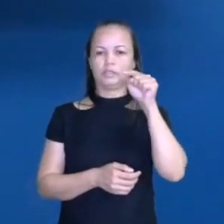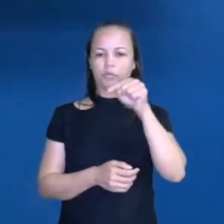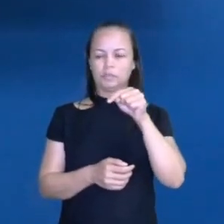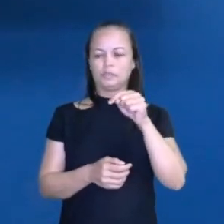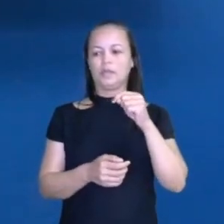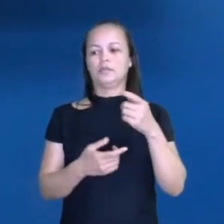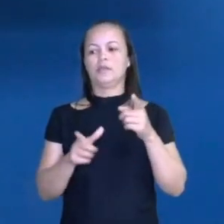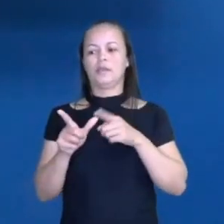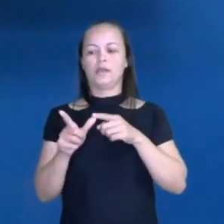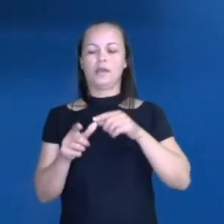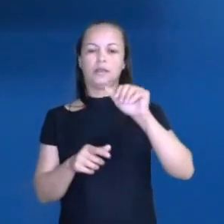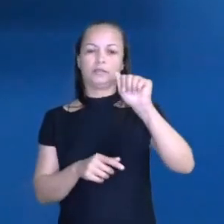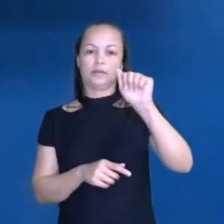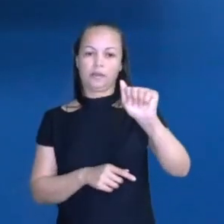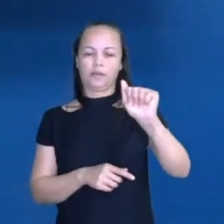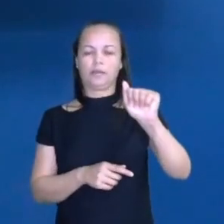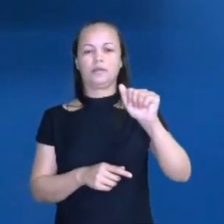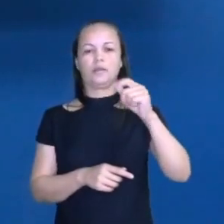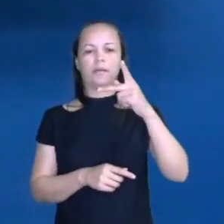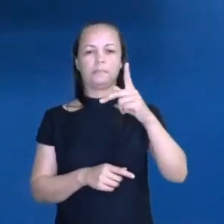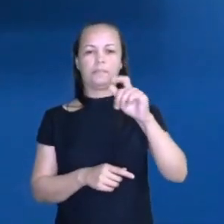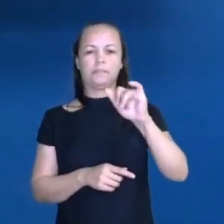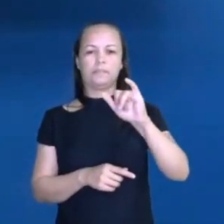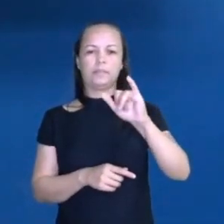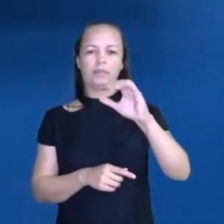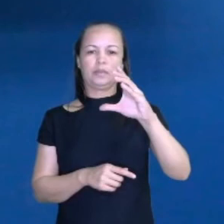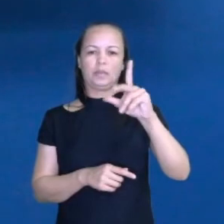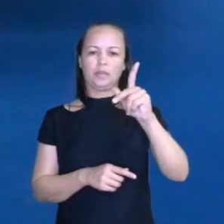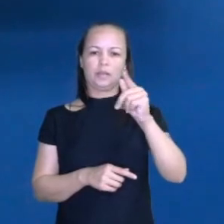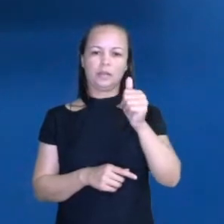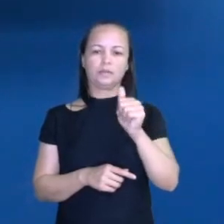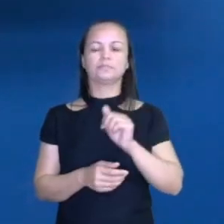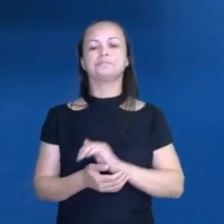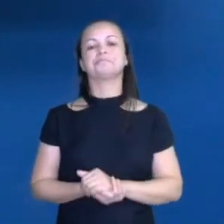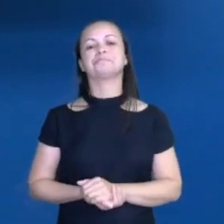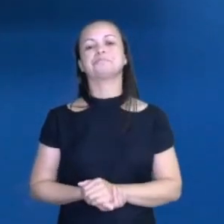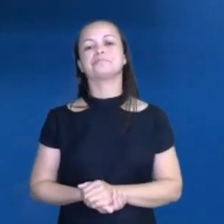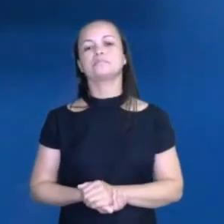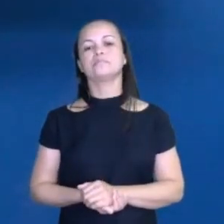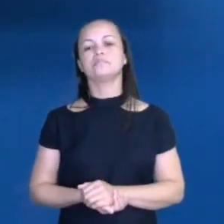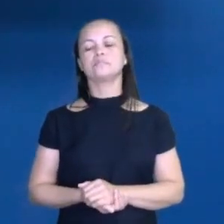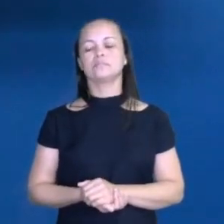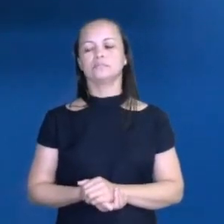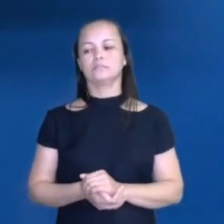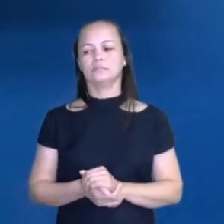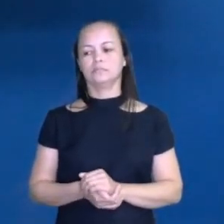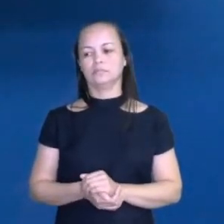legal então a próxima